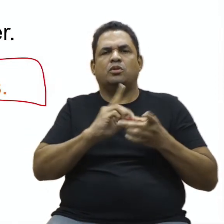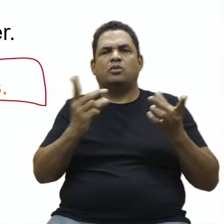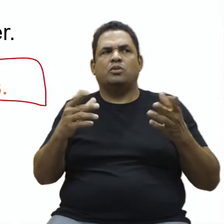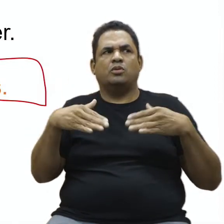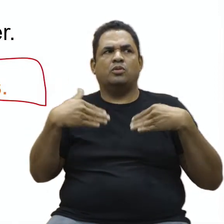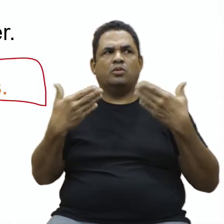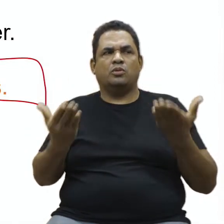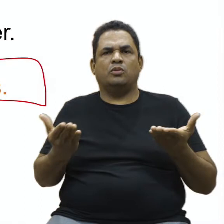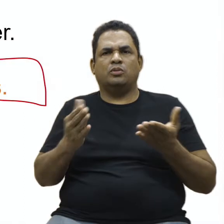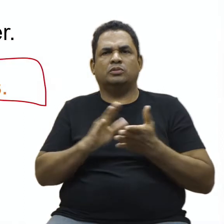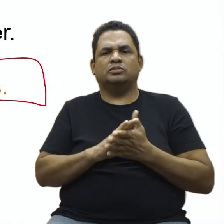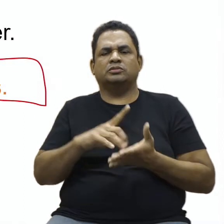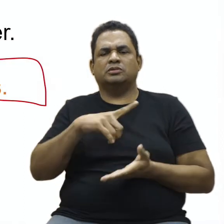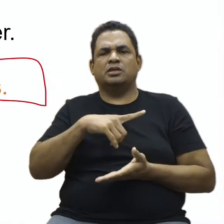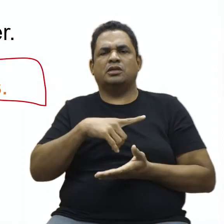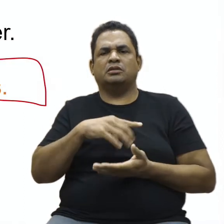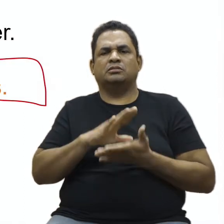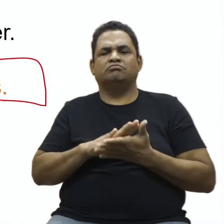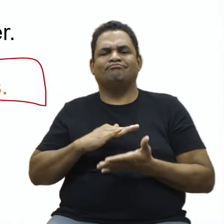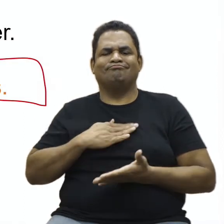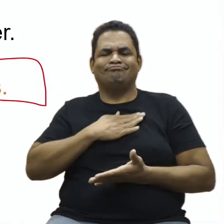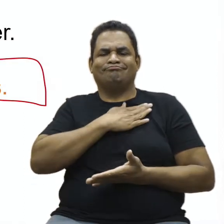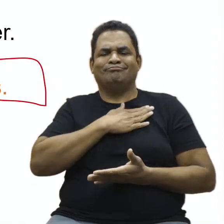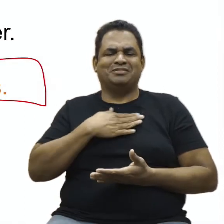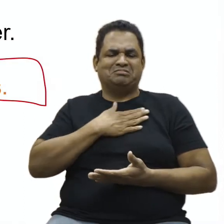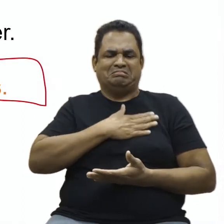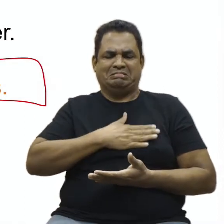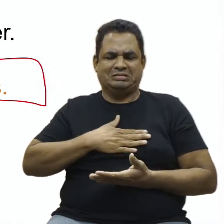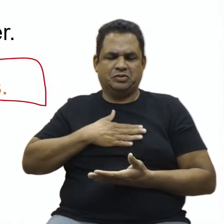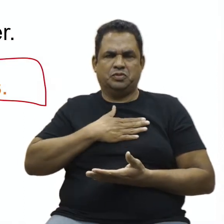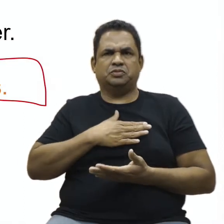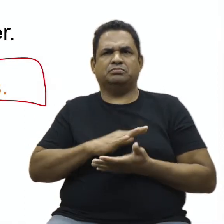em autoritarismo, a galera se amarra, né? Não